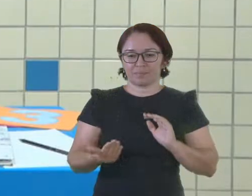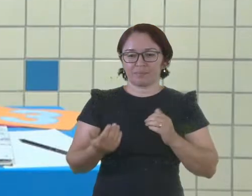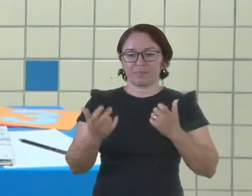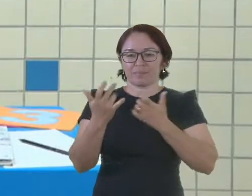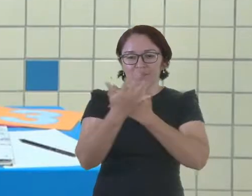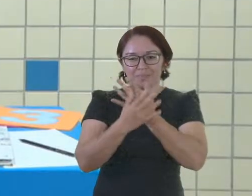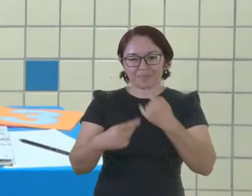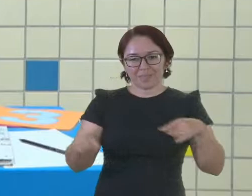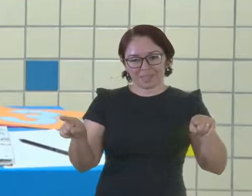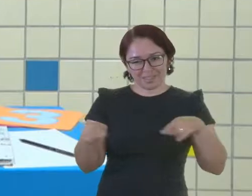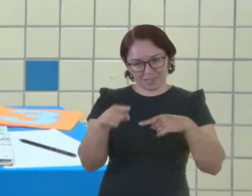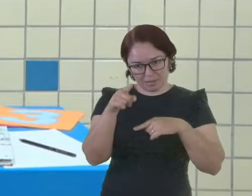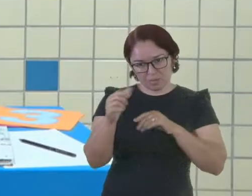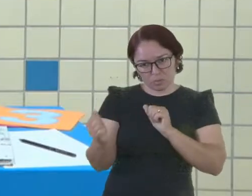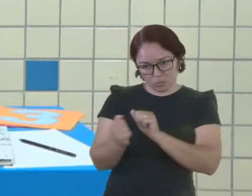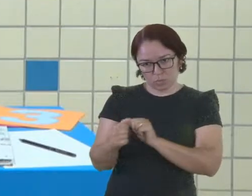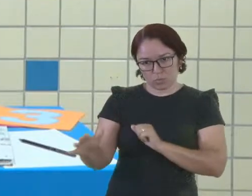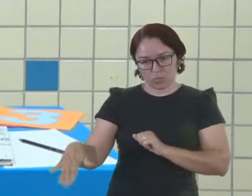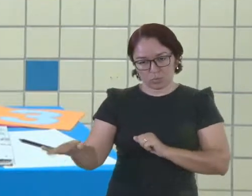música junto da criança,